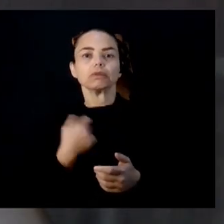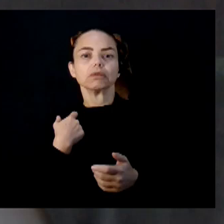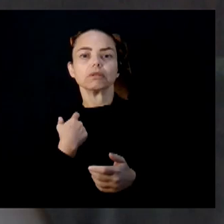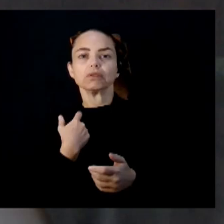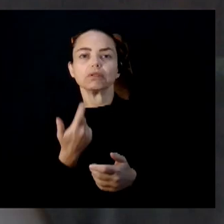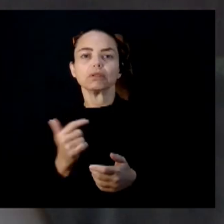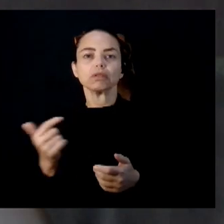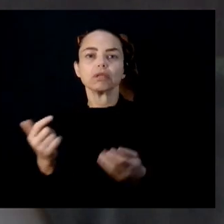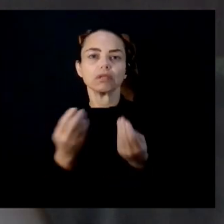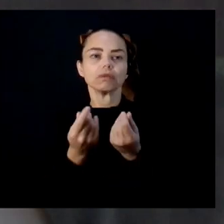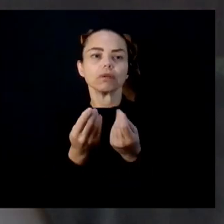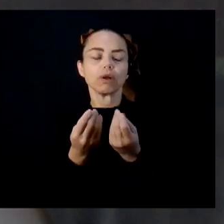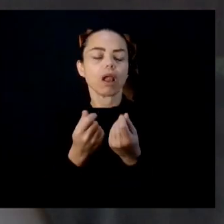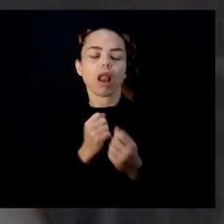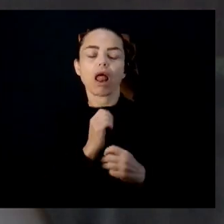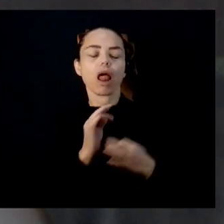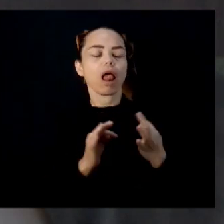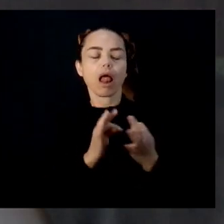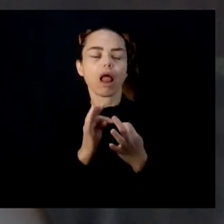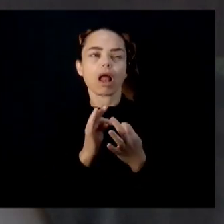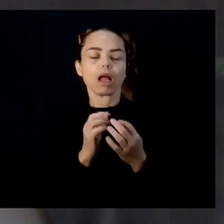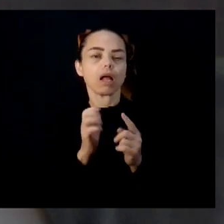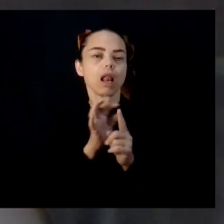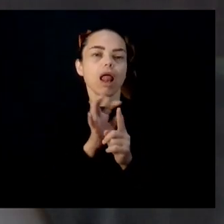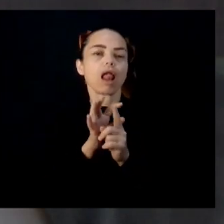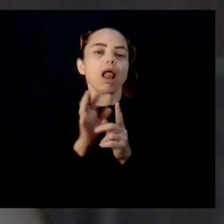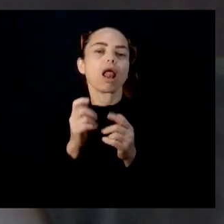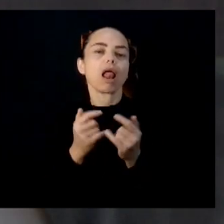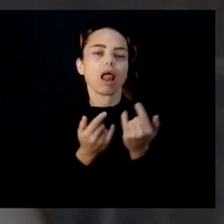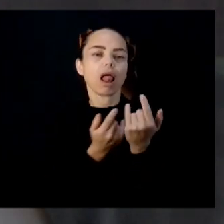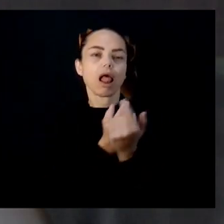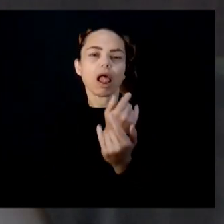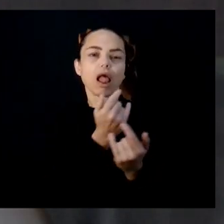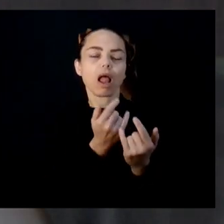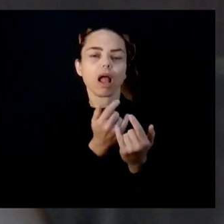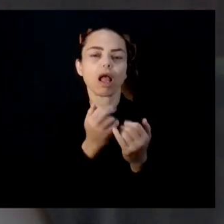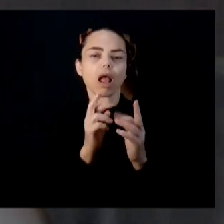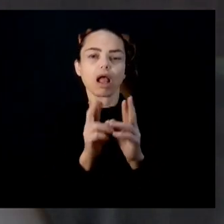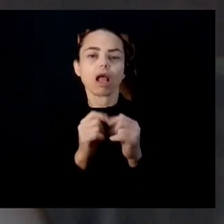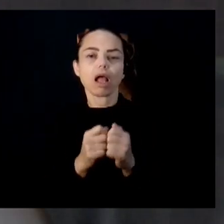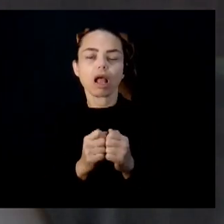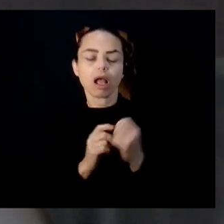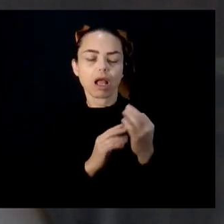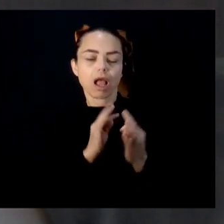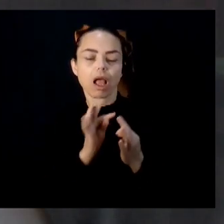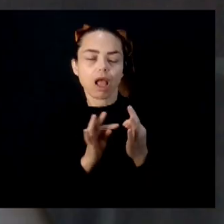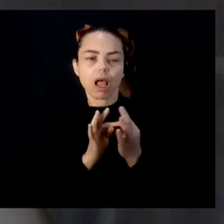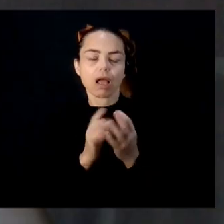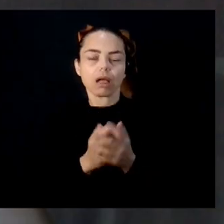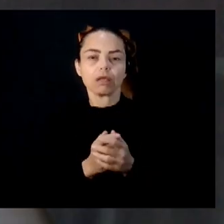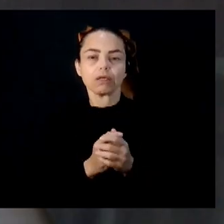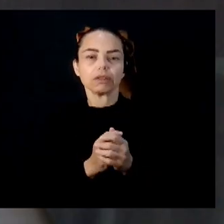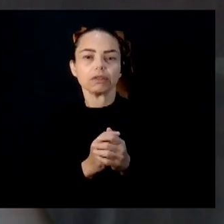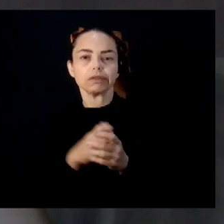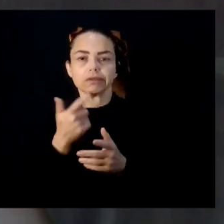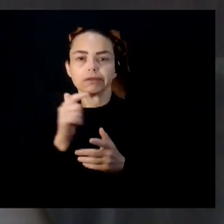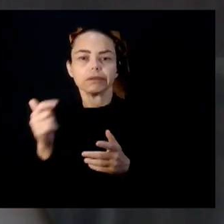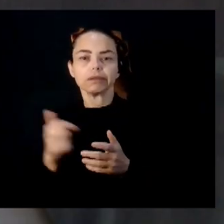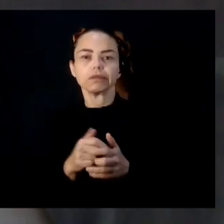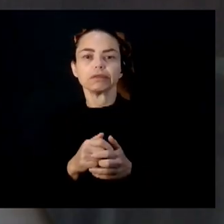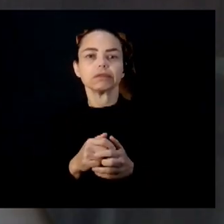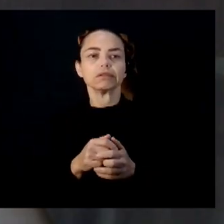ter erotismo, porque não adianta esperar que esse erotismo, que muitas das vezes a gente coloca como uma preliminar,